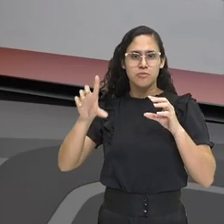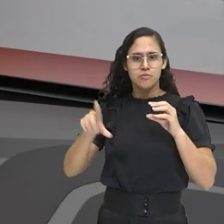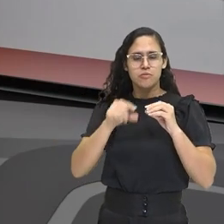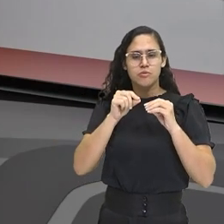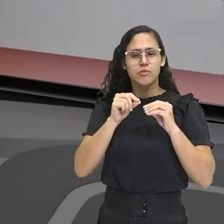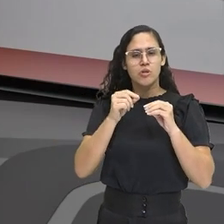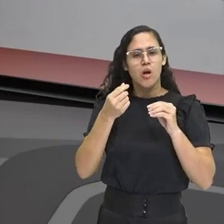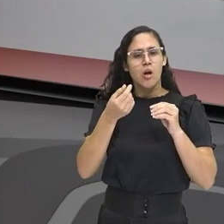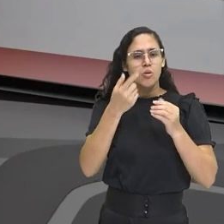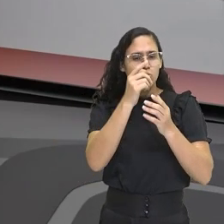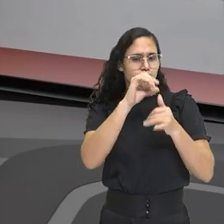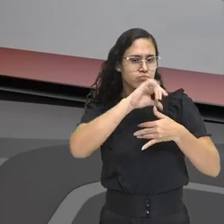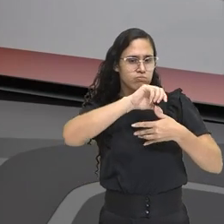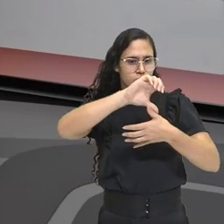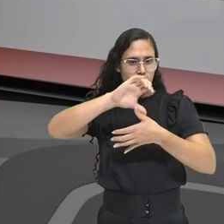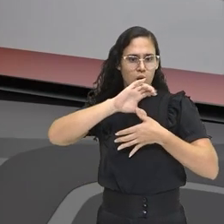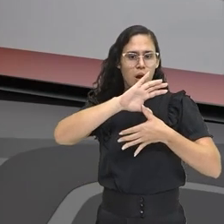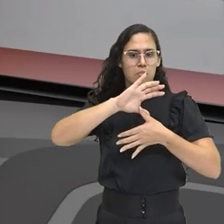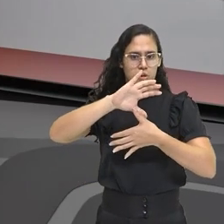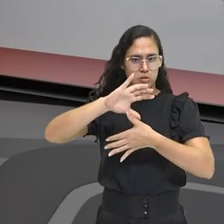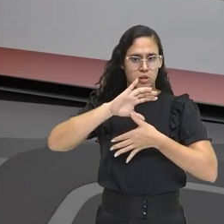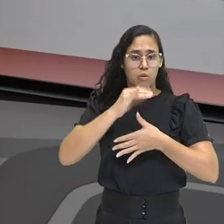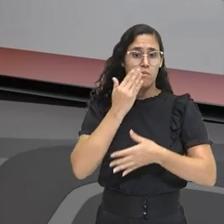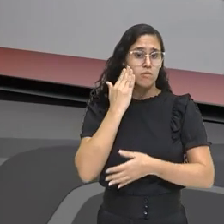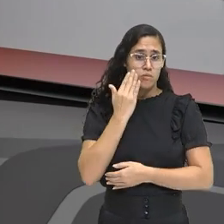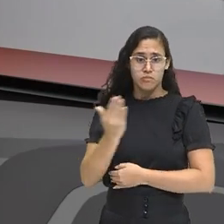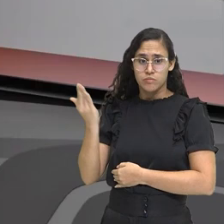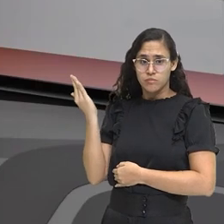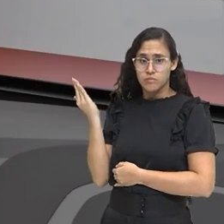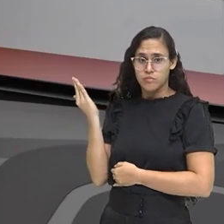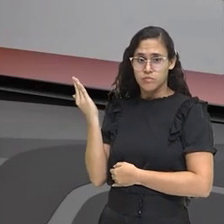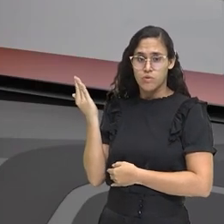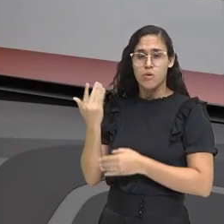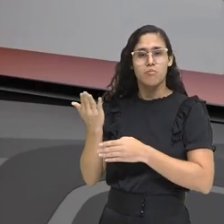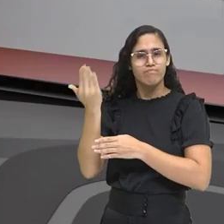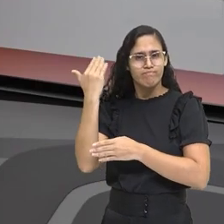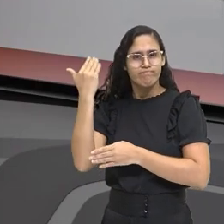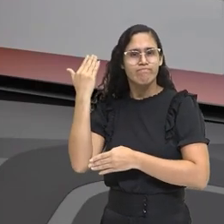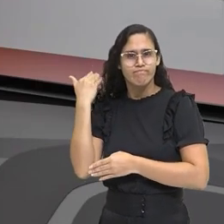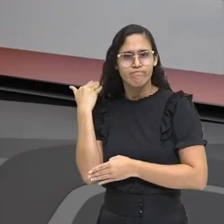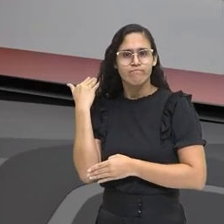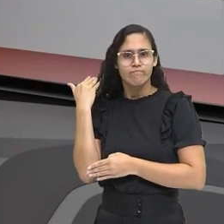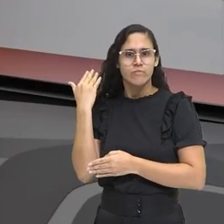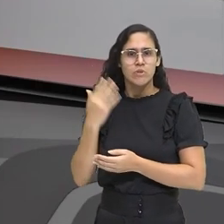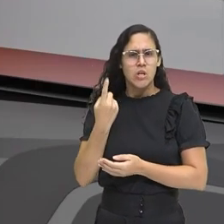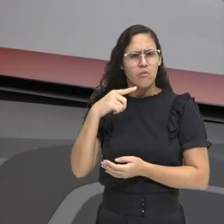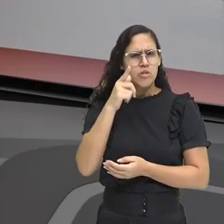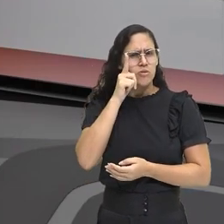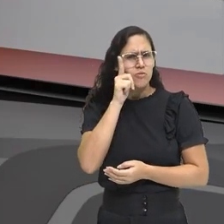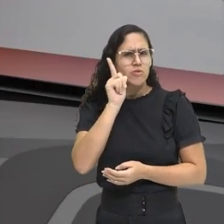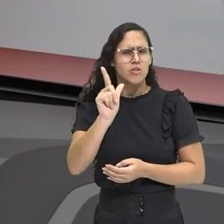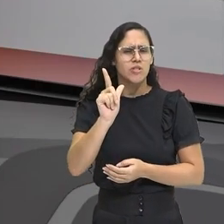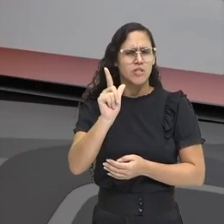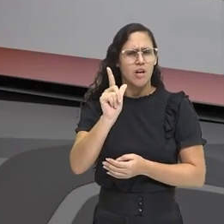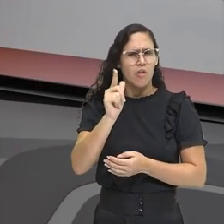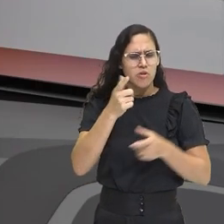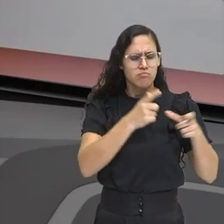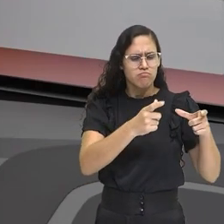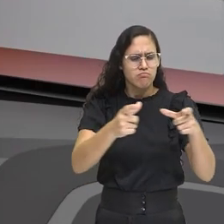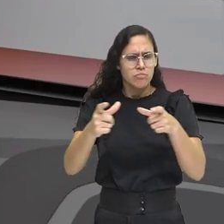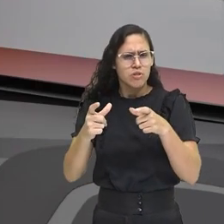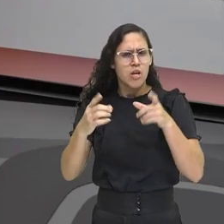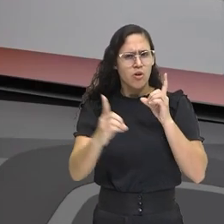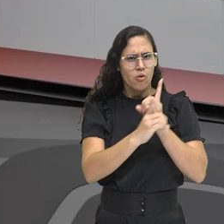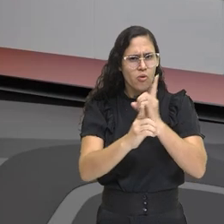eu já coloquei alguns exemplos de mapas, olha, mapas antigos. Será se vocês conseguiriam se localizar